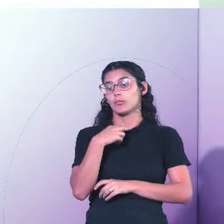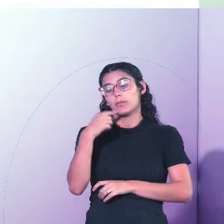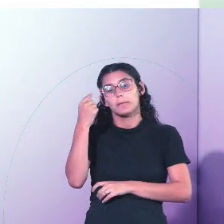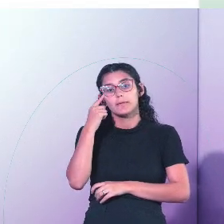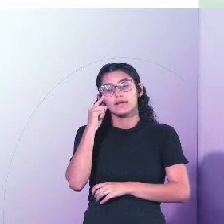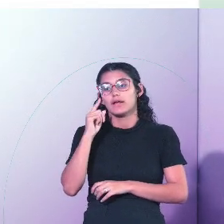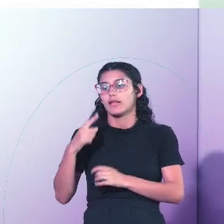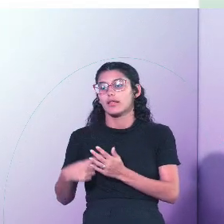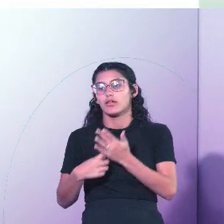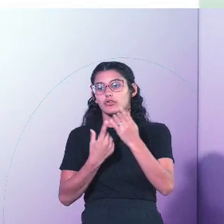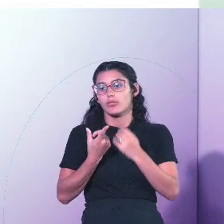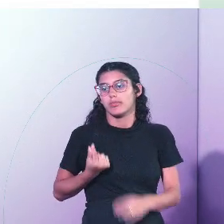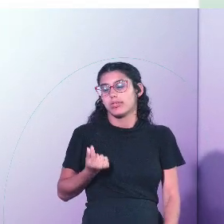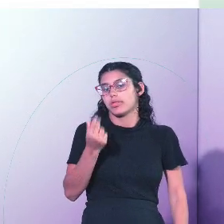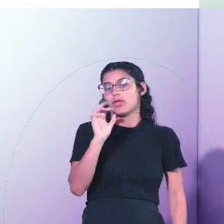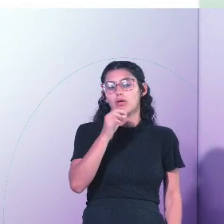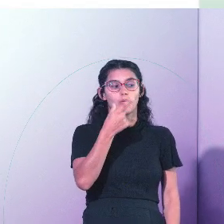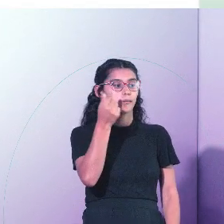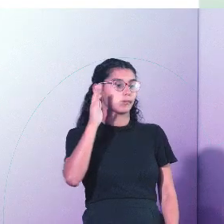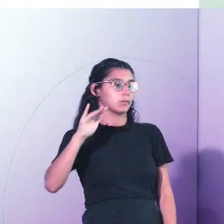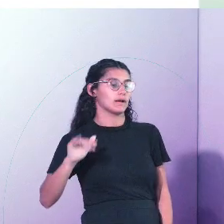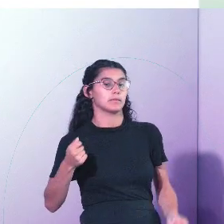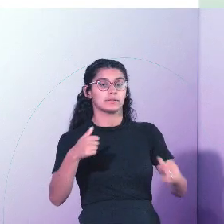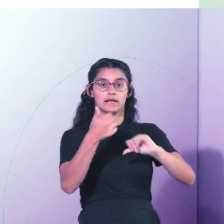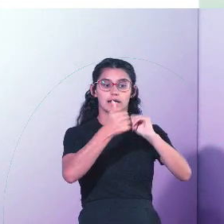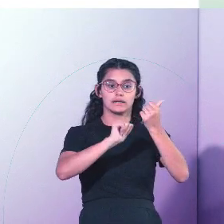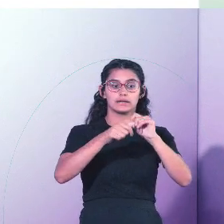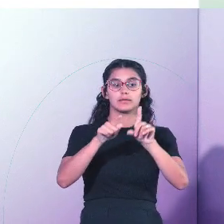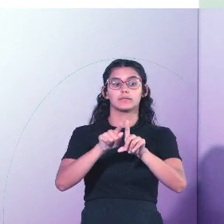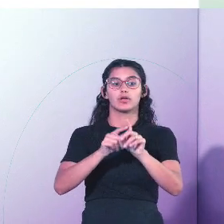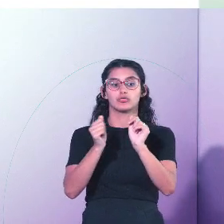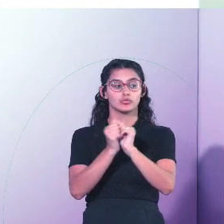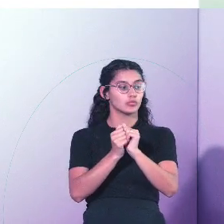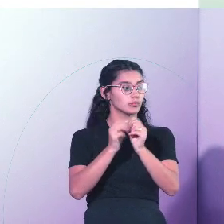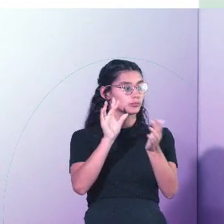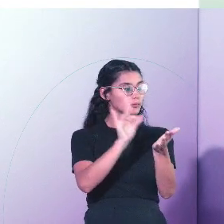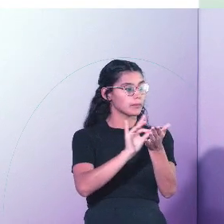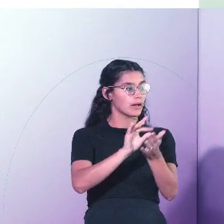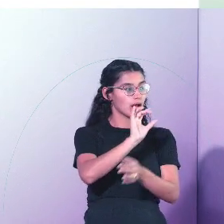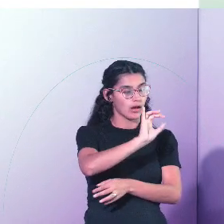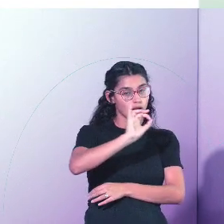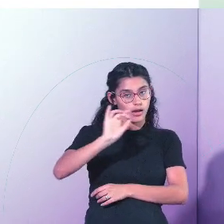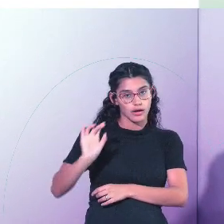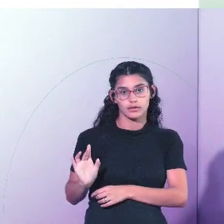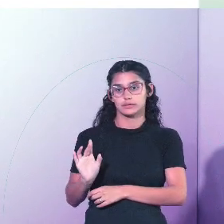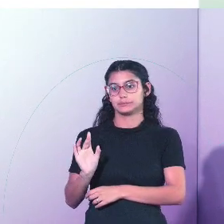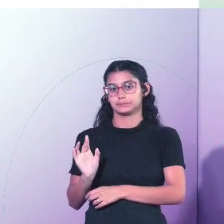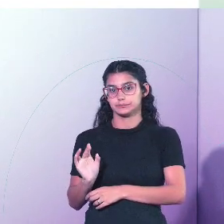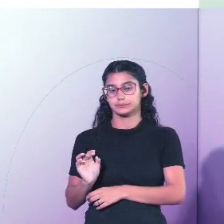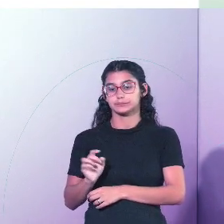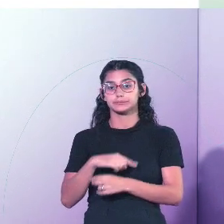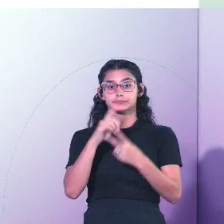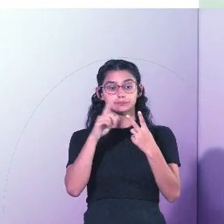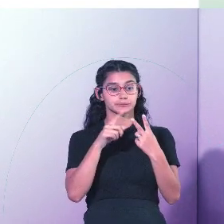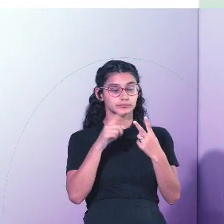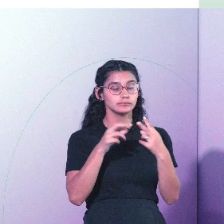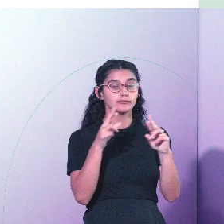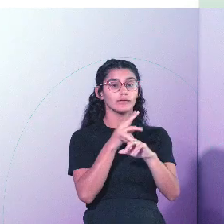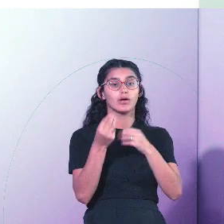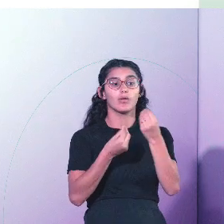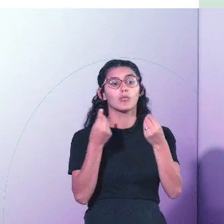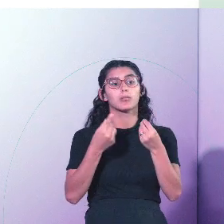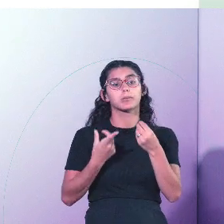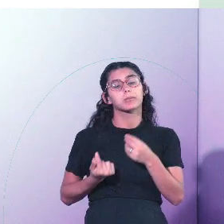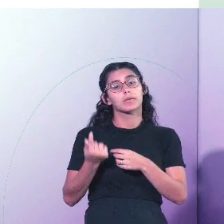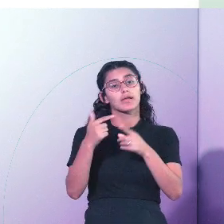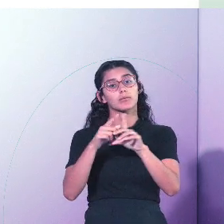que a tecnologia é cara ou é barata. Ele tem que analisar a tecnologia pelas qualidades que ela tem. Tá? A segunda, relativa. Como é que o